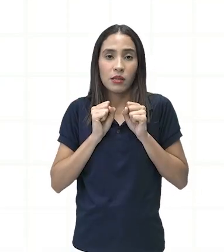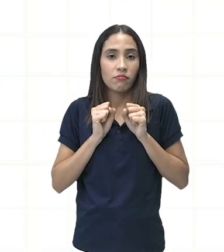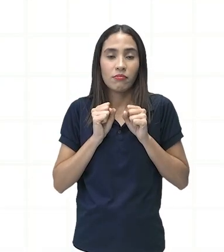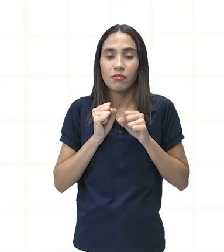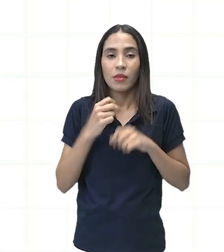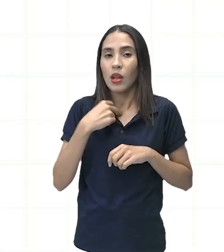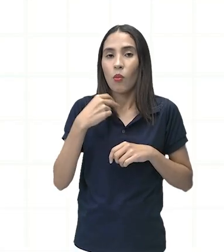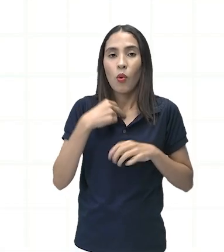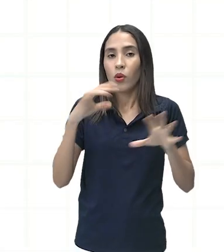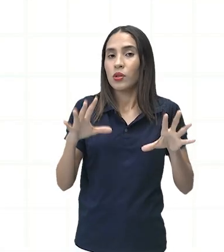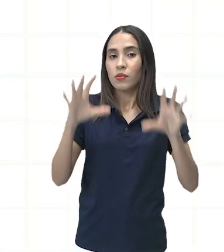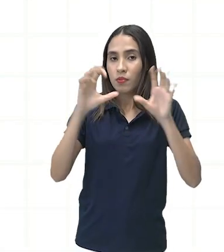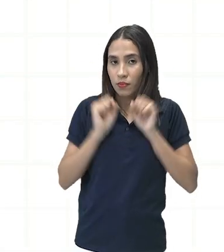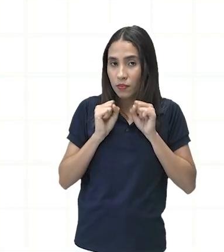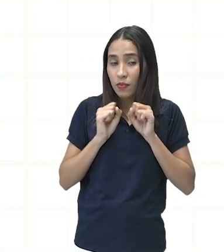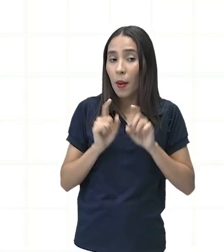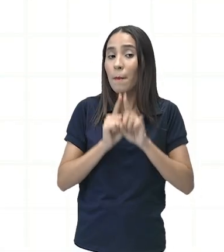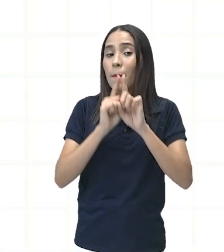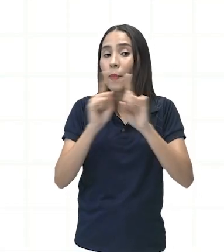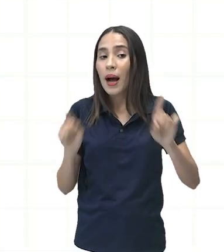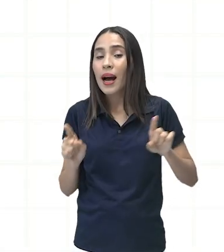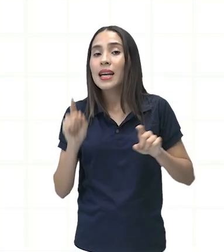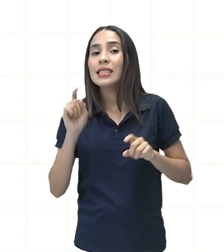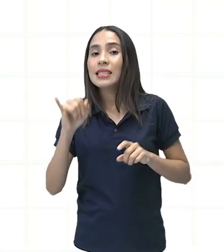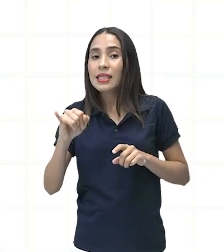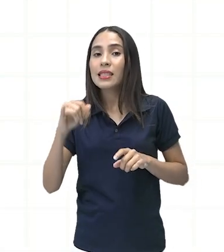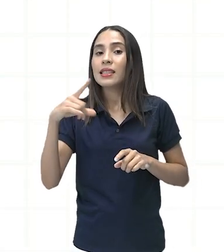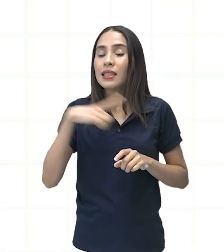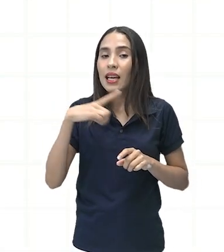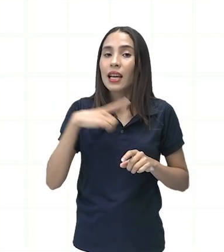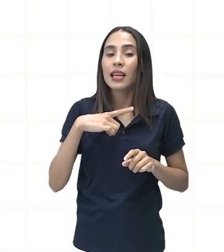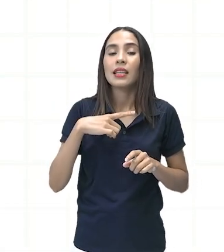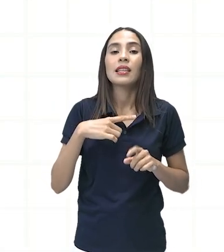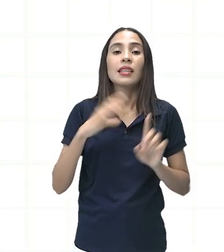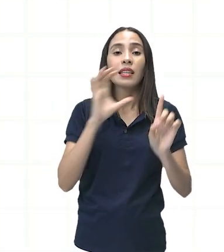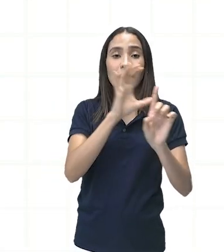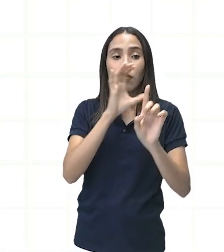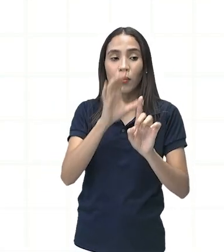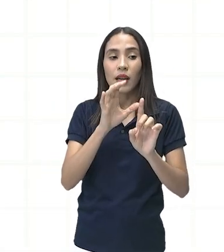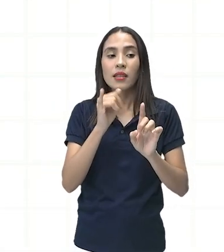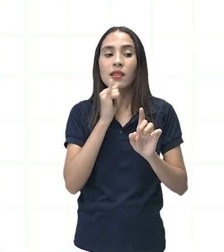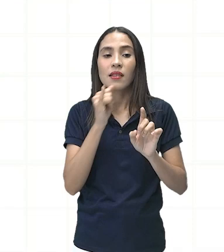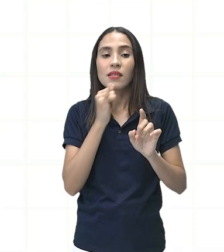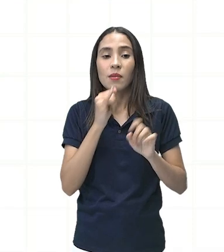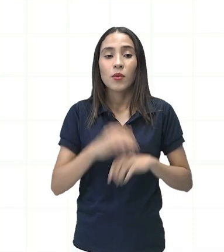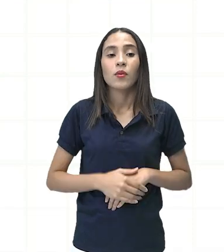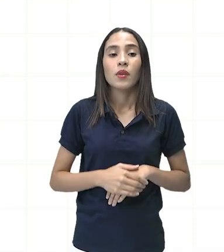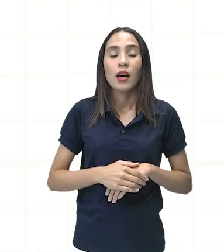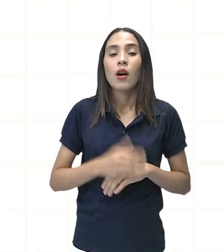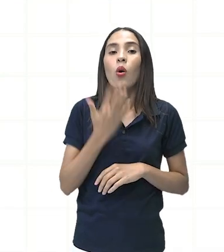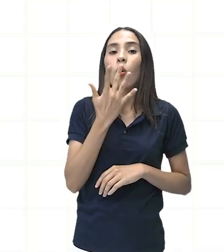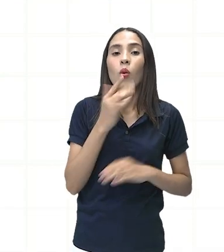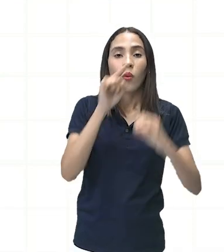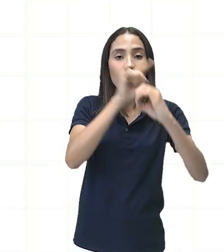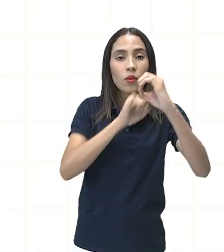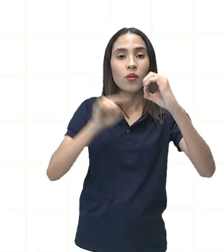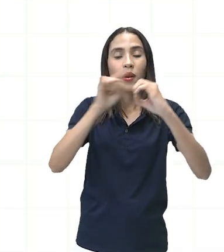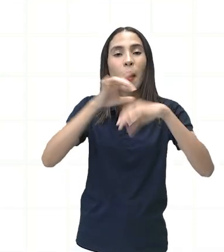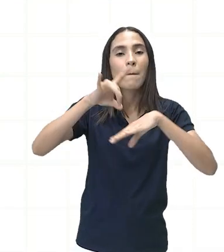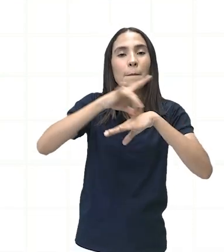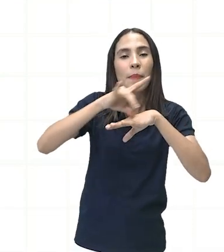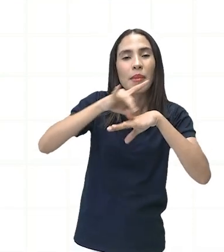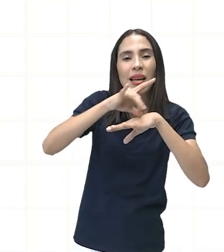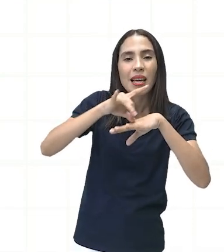são afetados por aquela característica. Já quando eles são afetados, ó, no caso, uma mulher afetada,